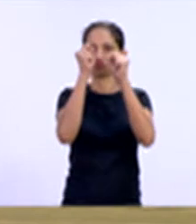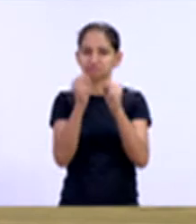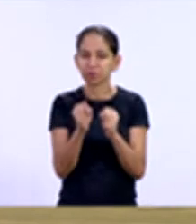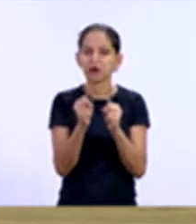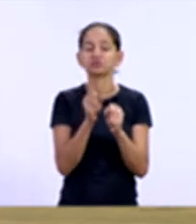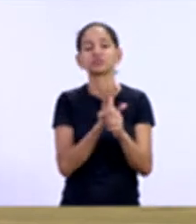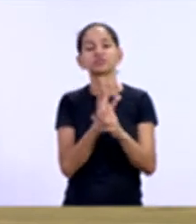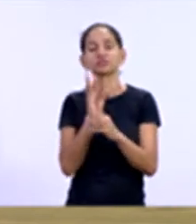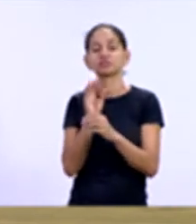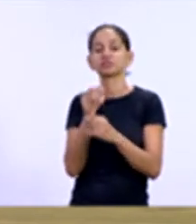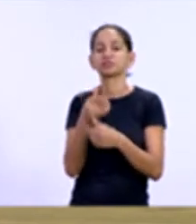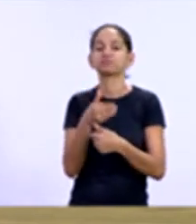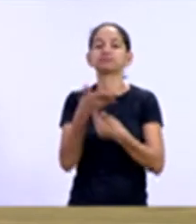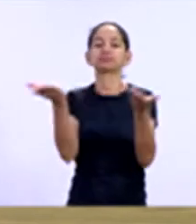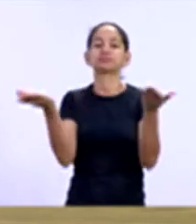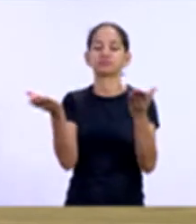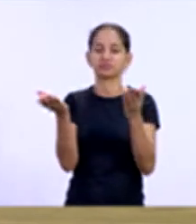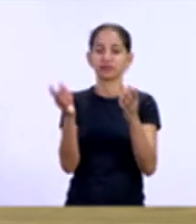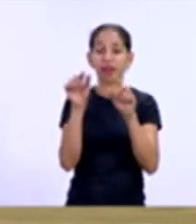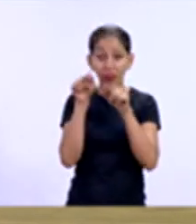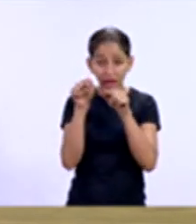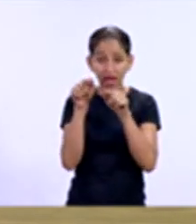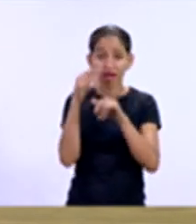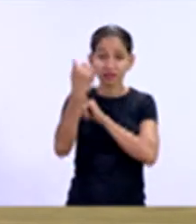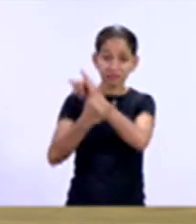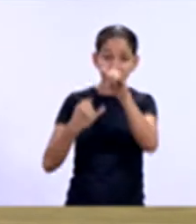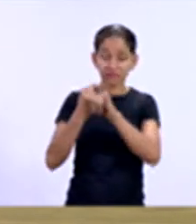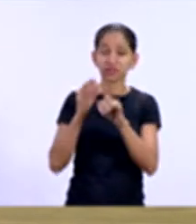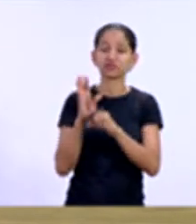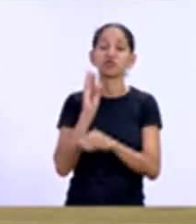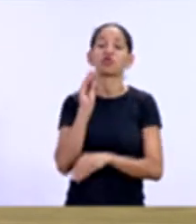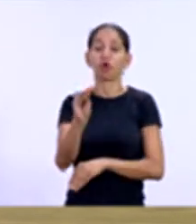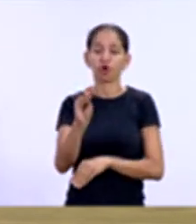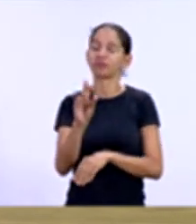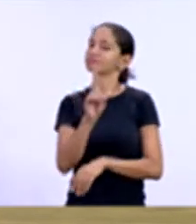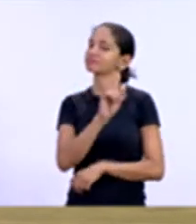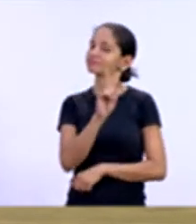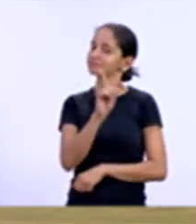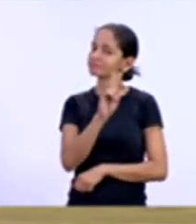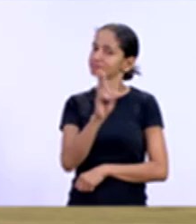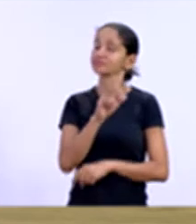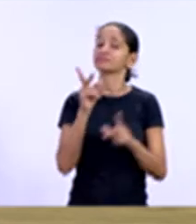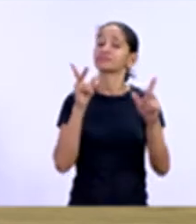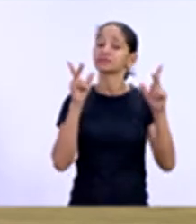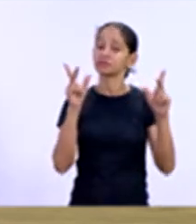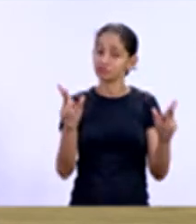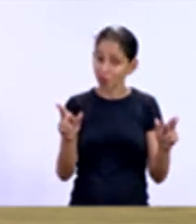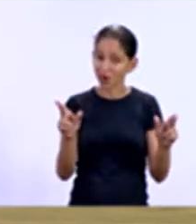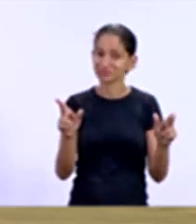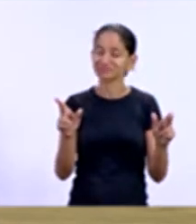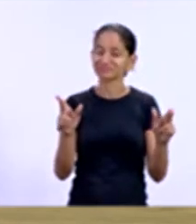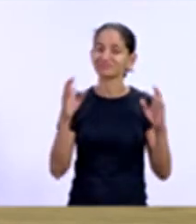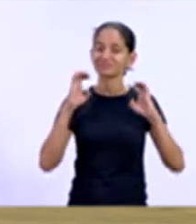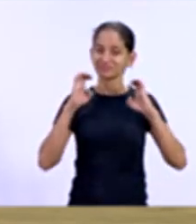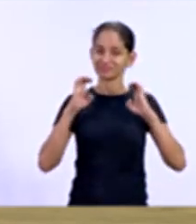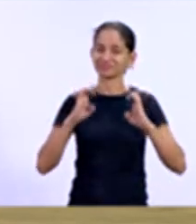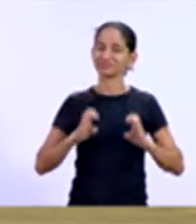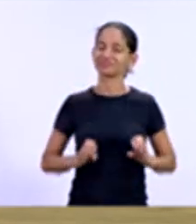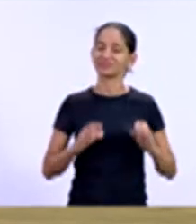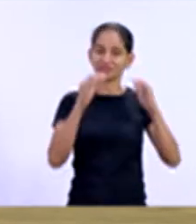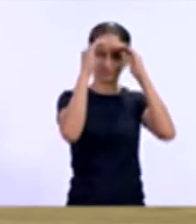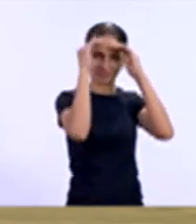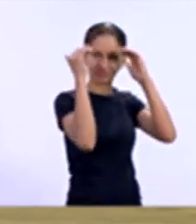fala pode ser solta. Não, é o mesmo cuidado que você tem com as pessoas, aquele ser ético de não denigrir a imagem do outro que você